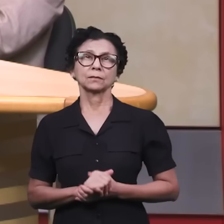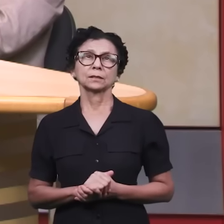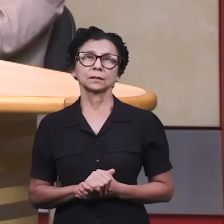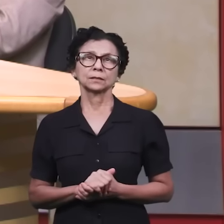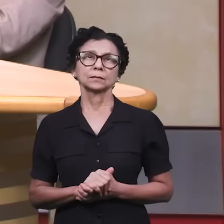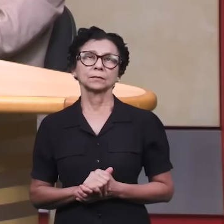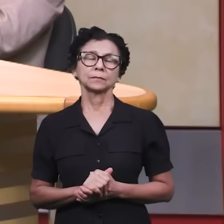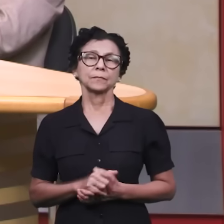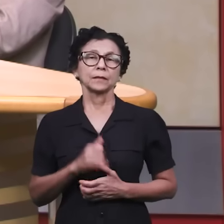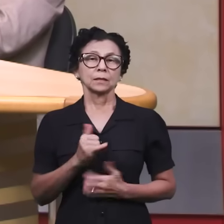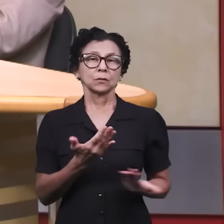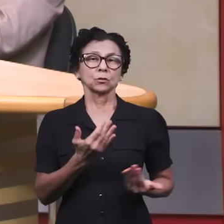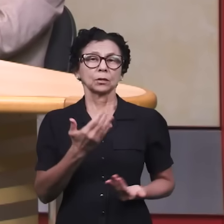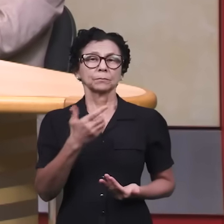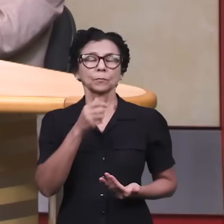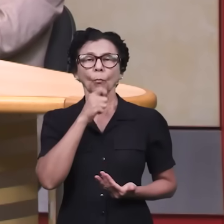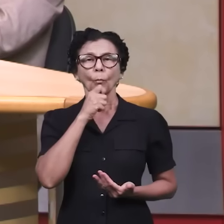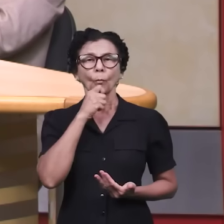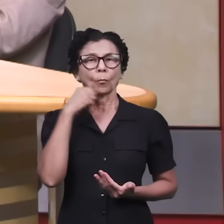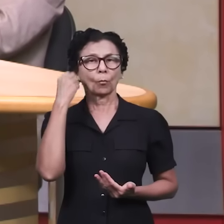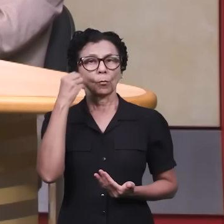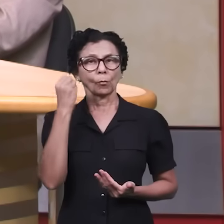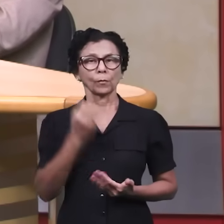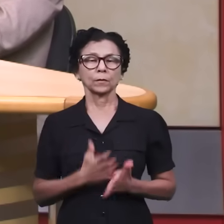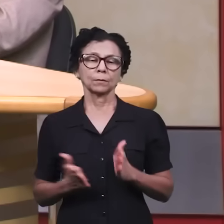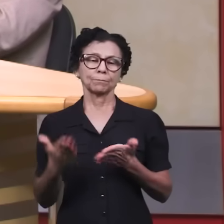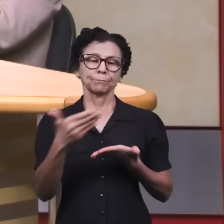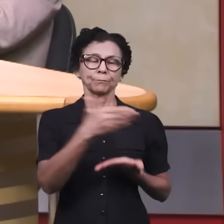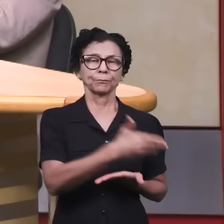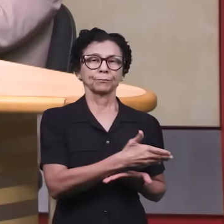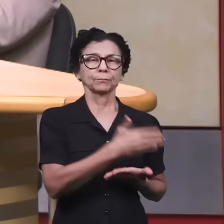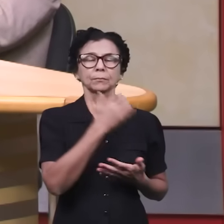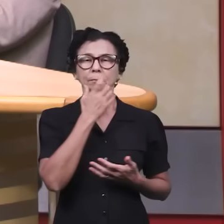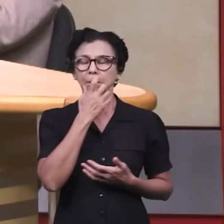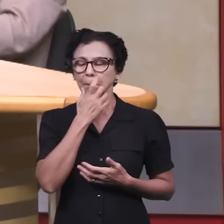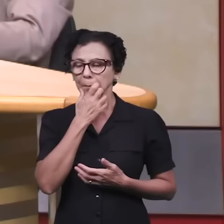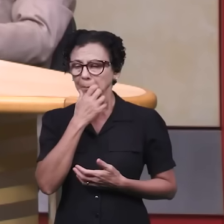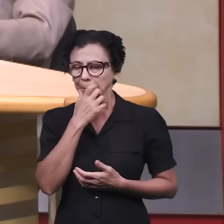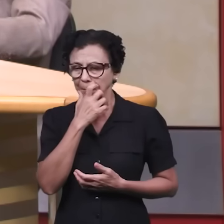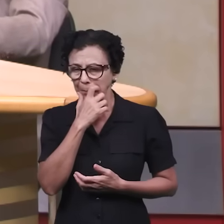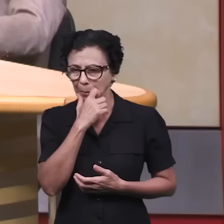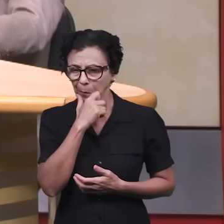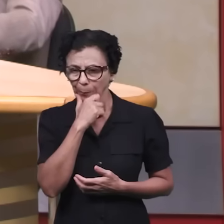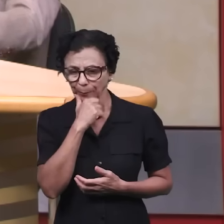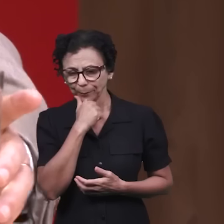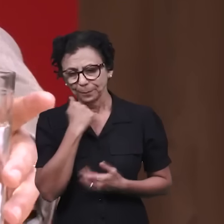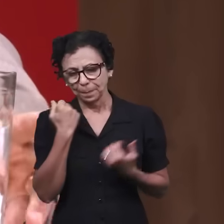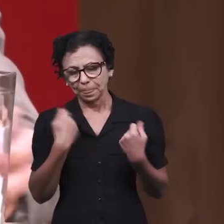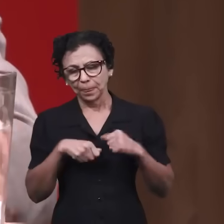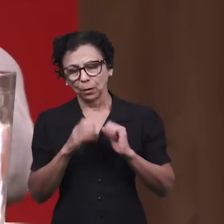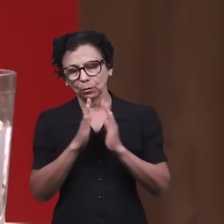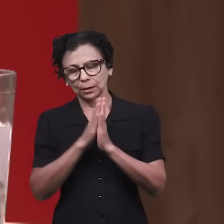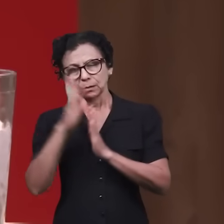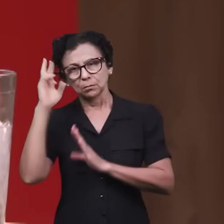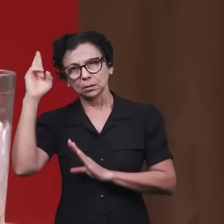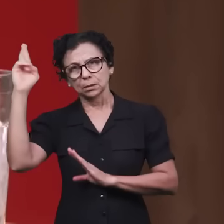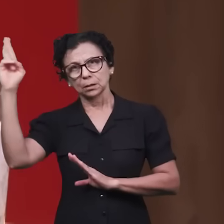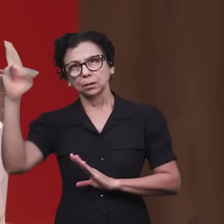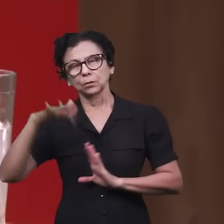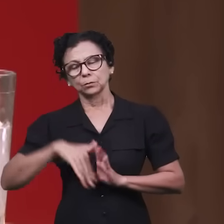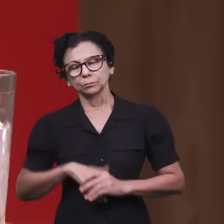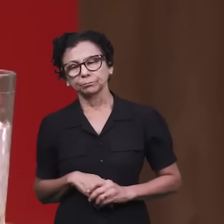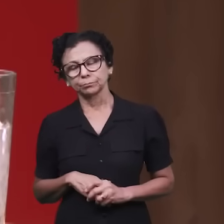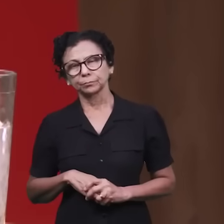hoje os jovens não... Os jovens foram embora. Então, isso é muito importante. Nós temos que orar ao Senhor para que esse